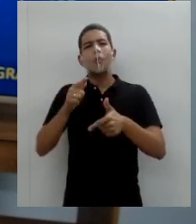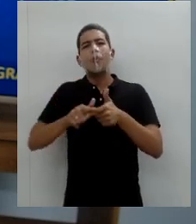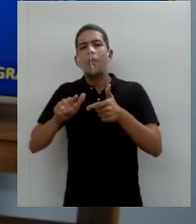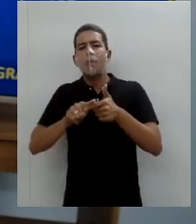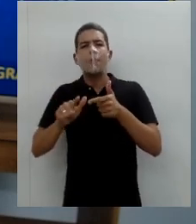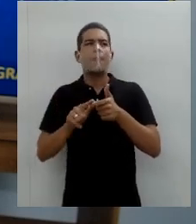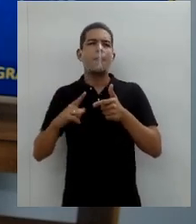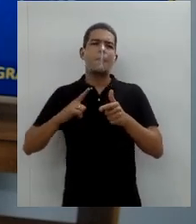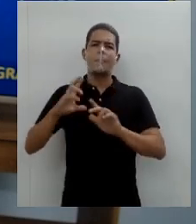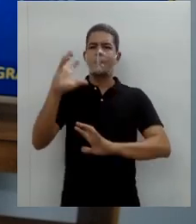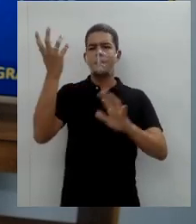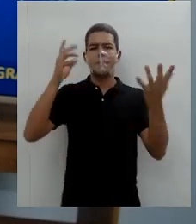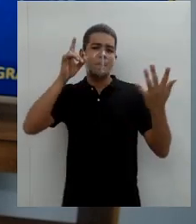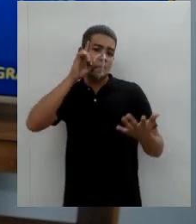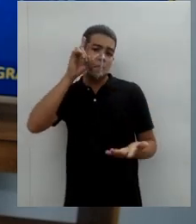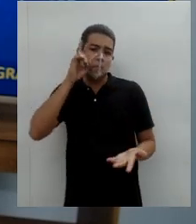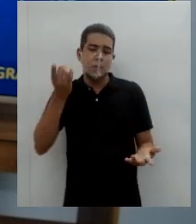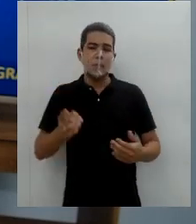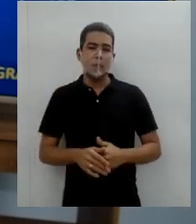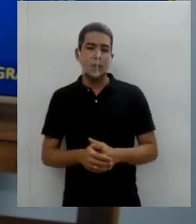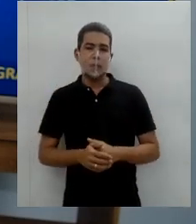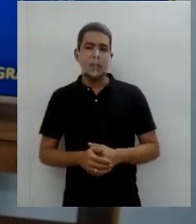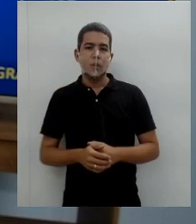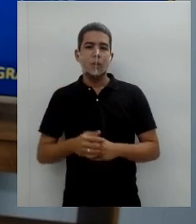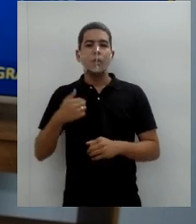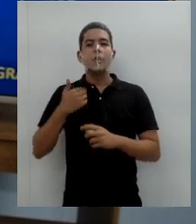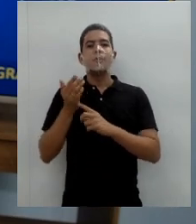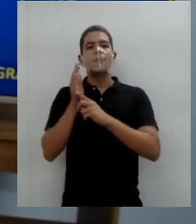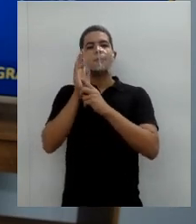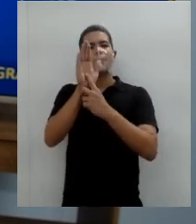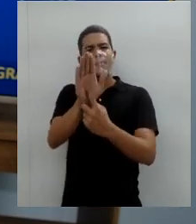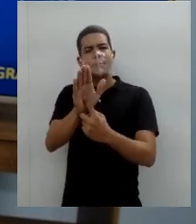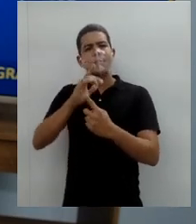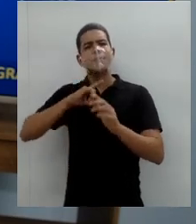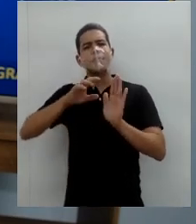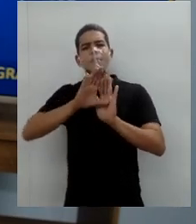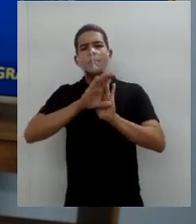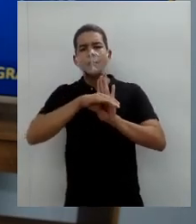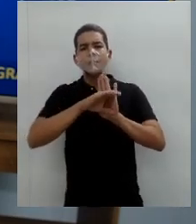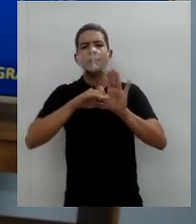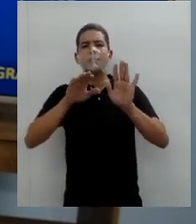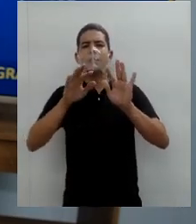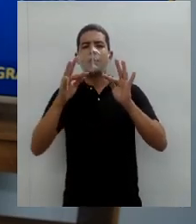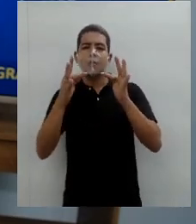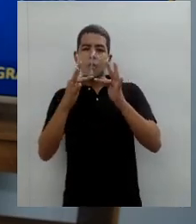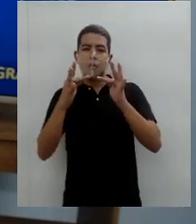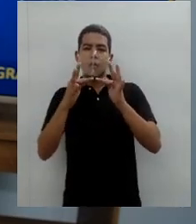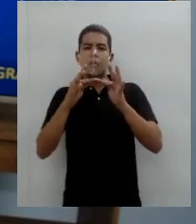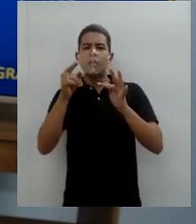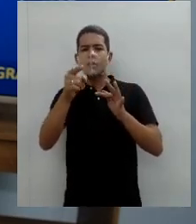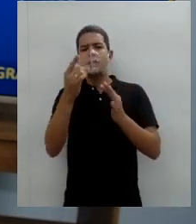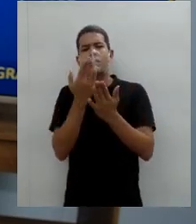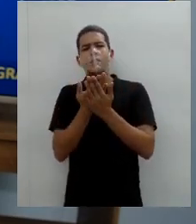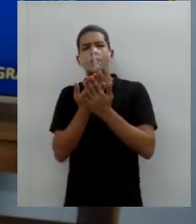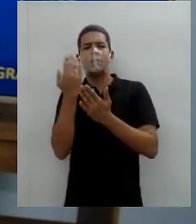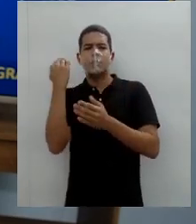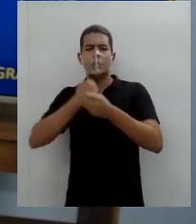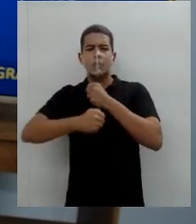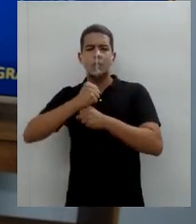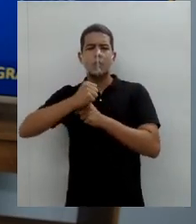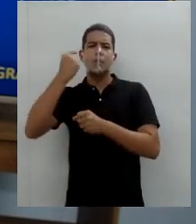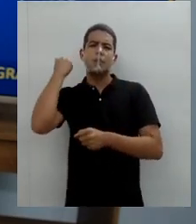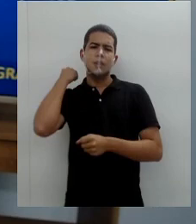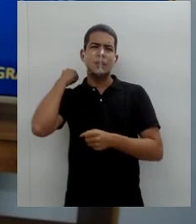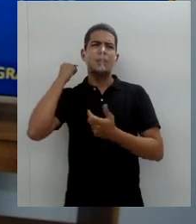com situações do dia a dia. Então eu vou trazer para vocês aqui um conceito de função que você já estudou desde ano